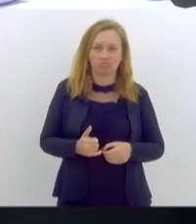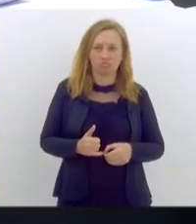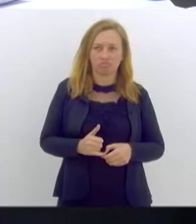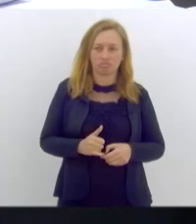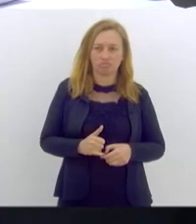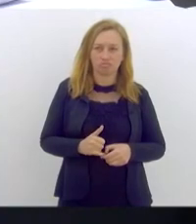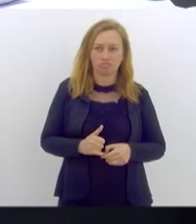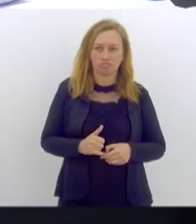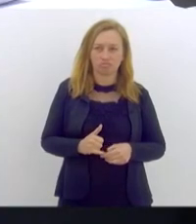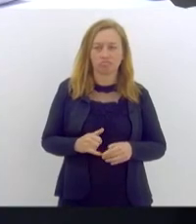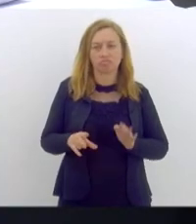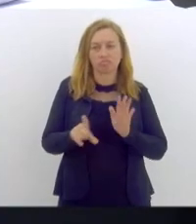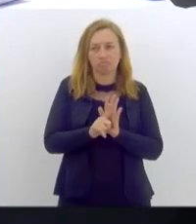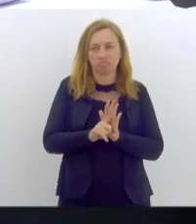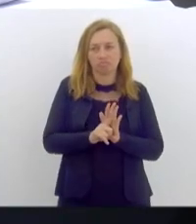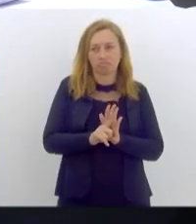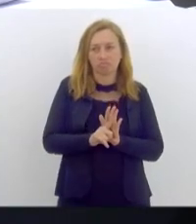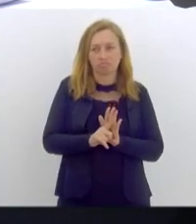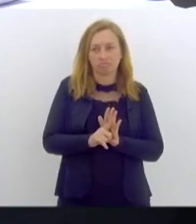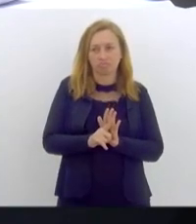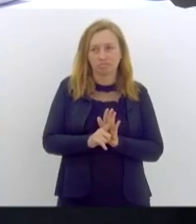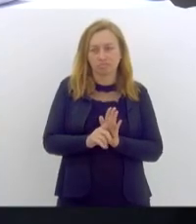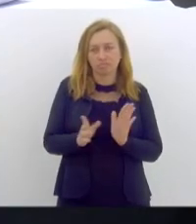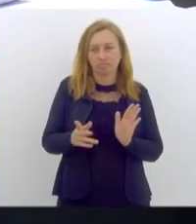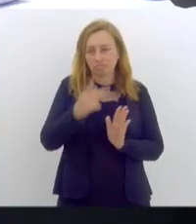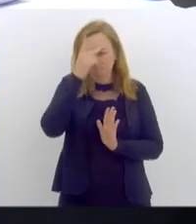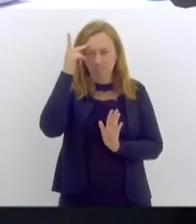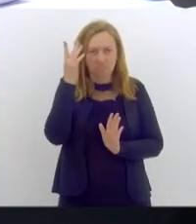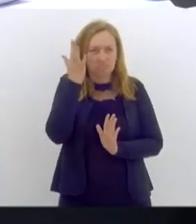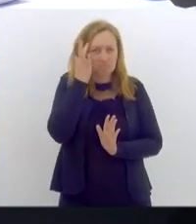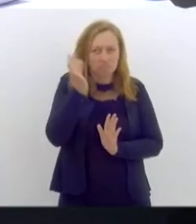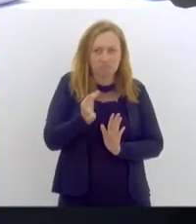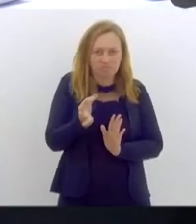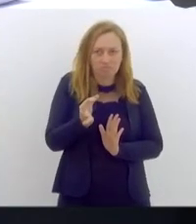porque a lei é também para o leigo